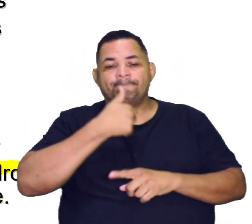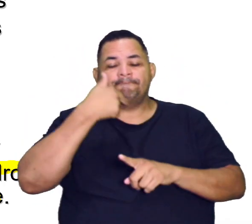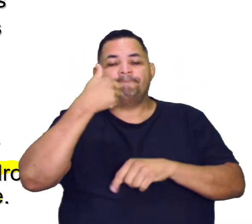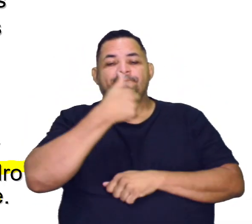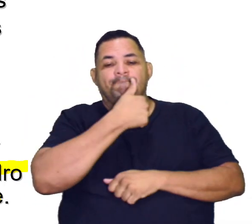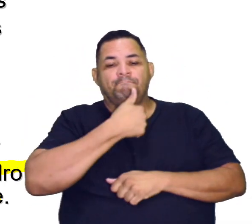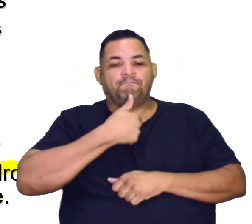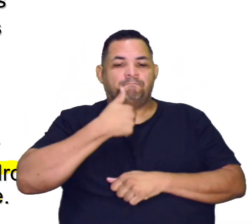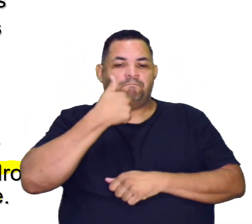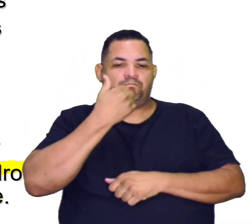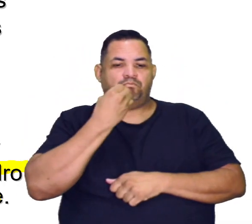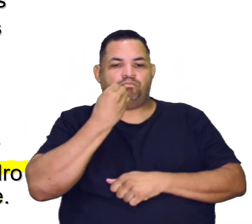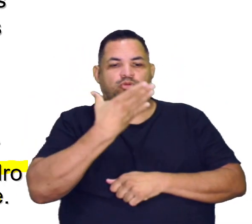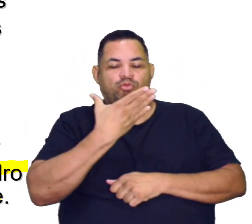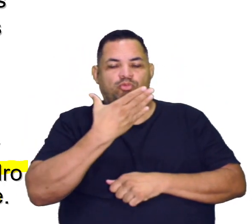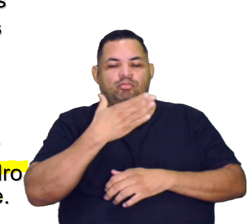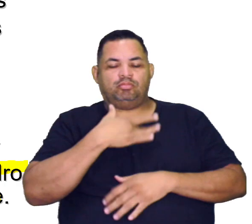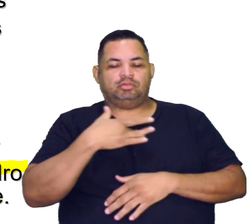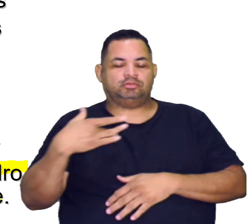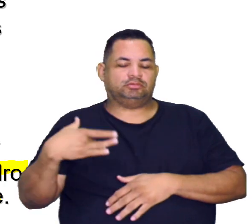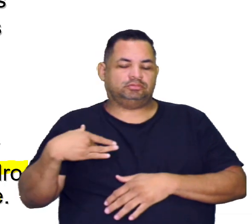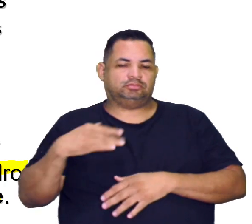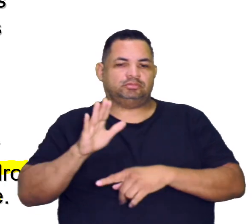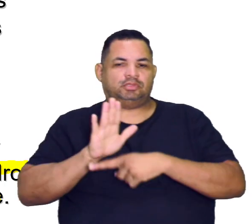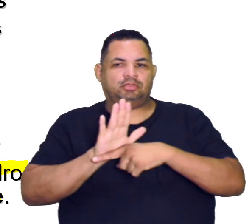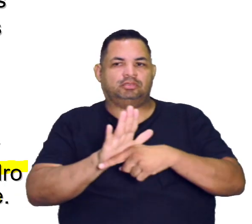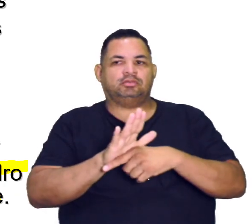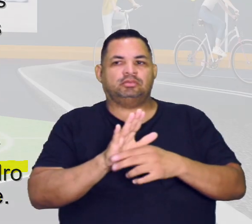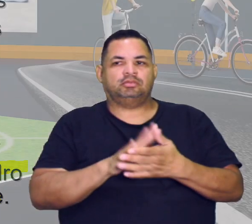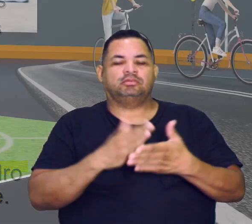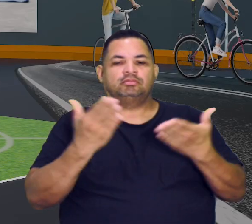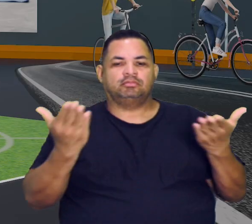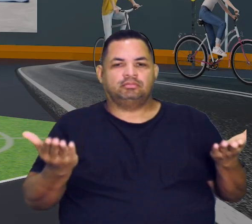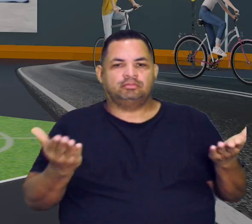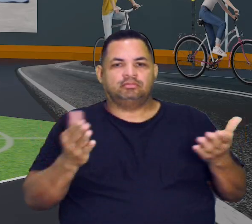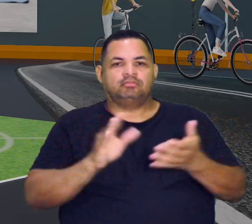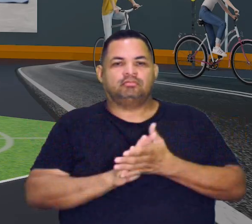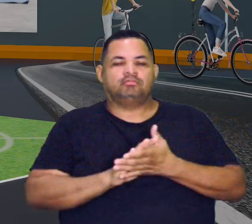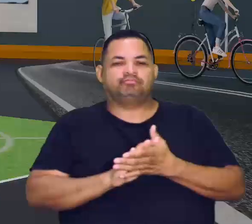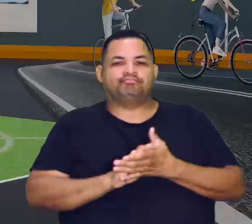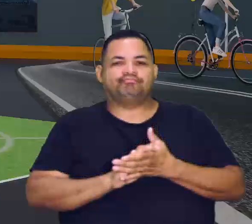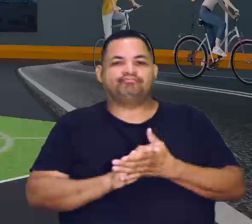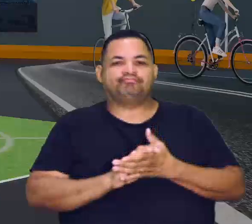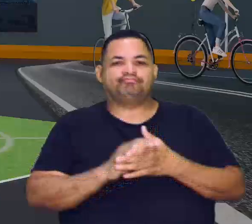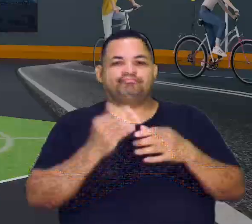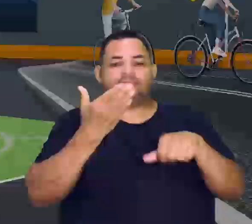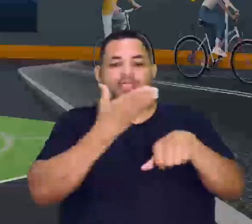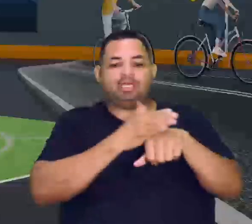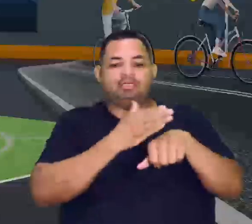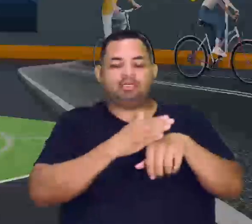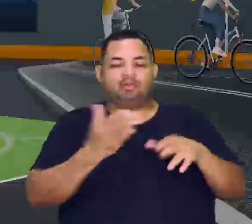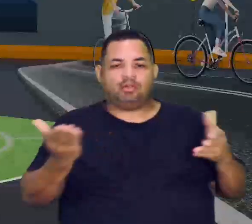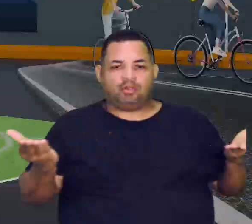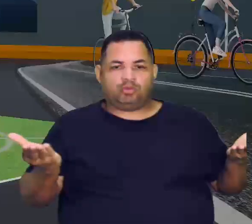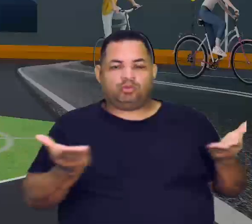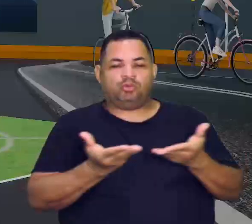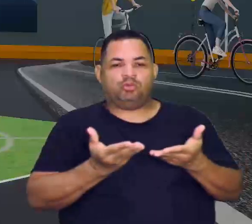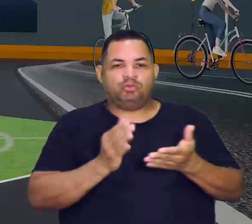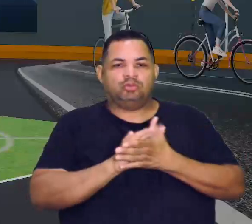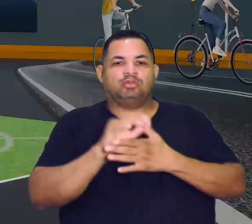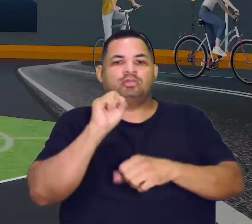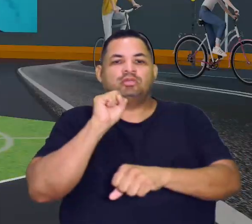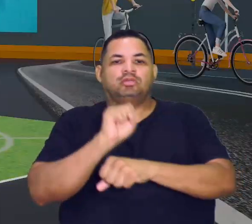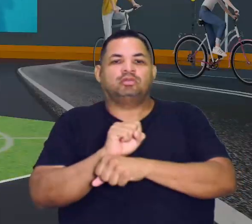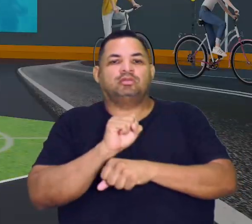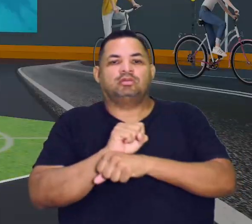para a sua saúde e para a saúde de todos, tá? Fica aí essa atividade para hoje, caríssimo estudante. Fico